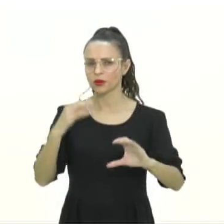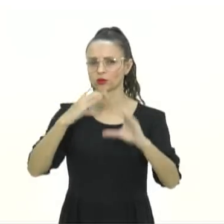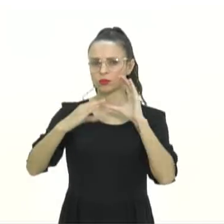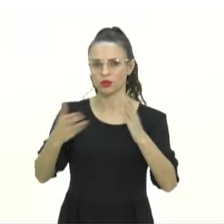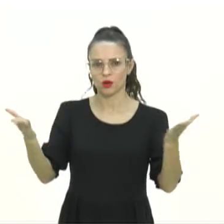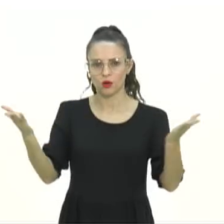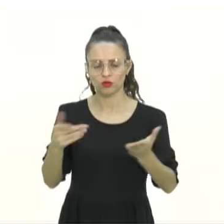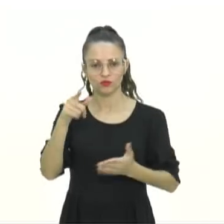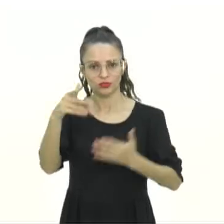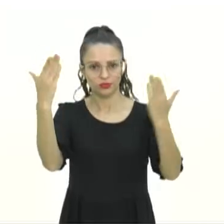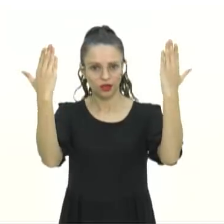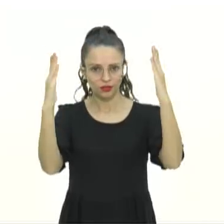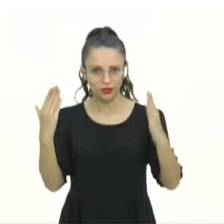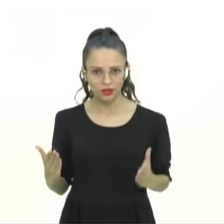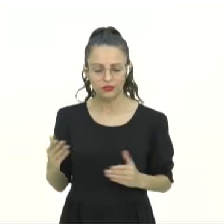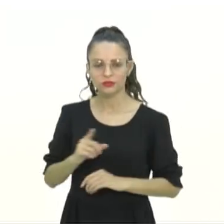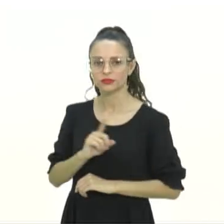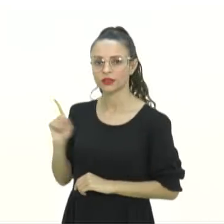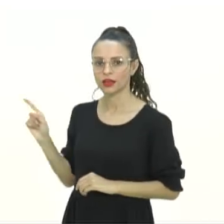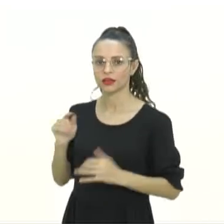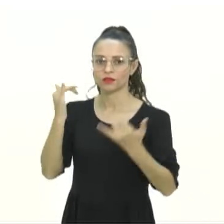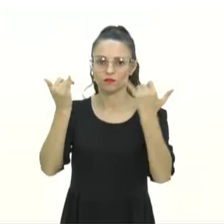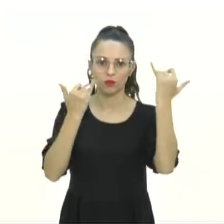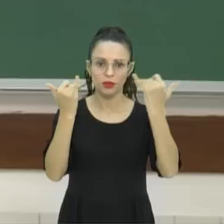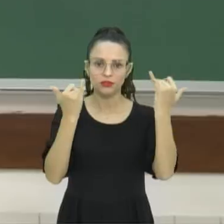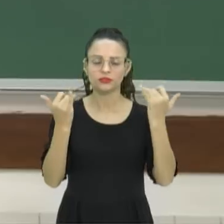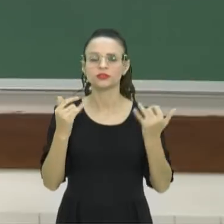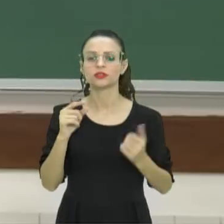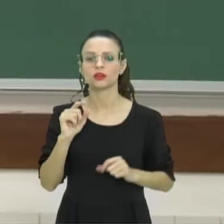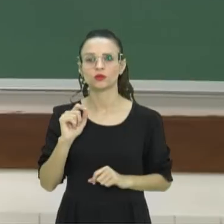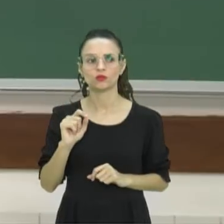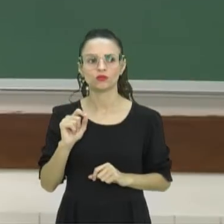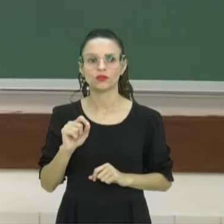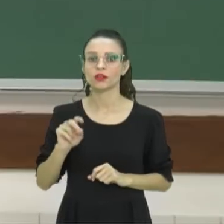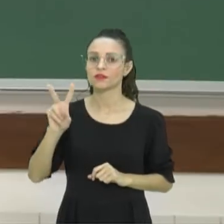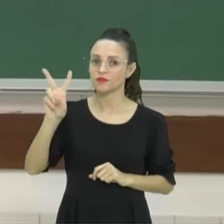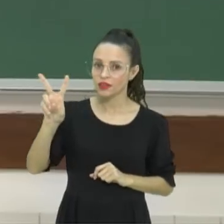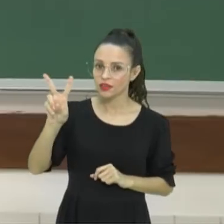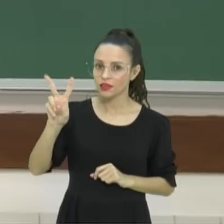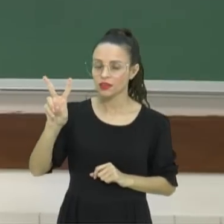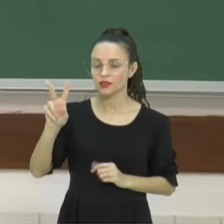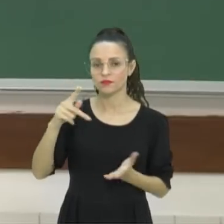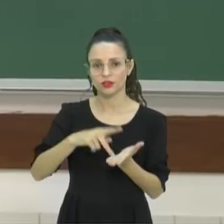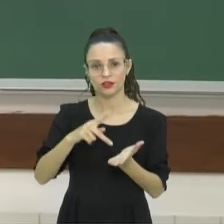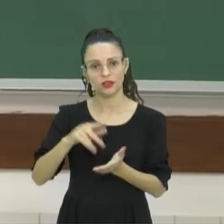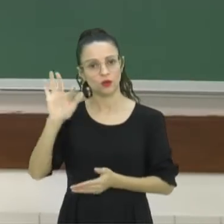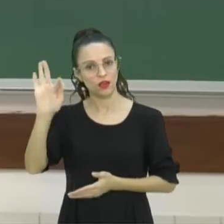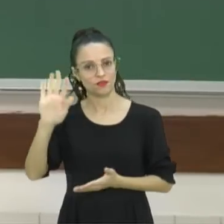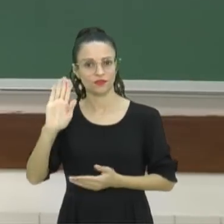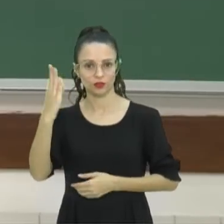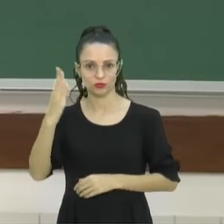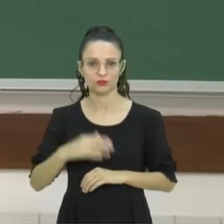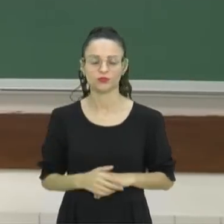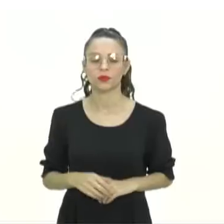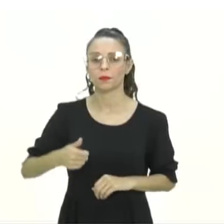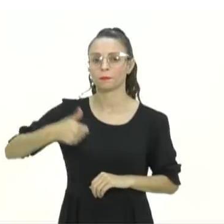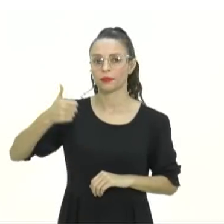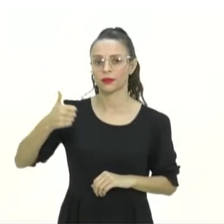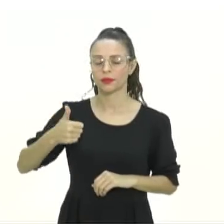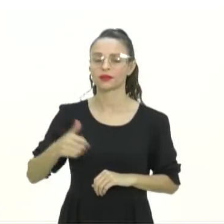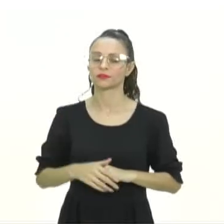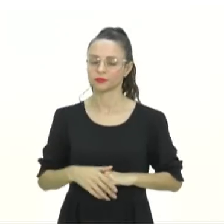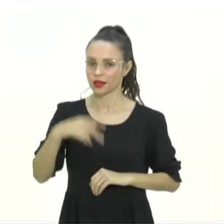atualidade, analise essas informações e sinalize com a letra V ou com a letra F. A primeira afirmação,